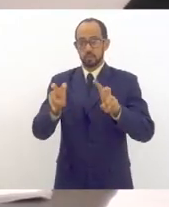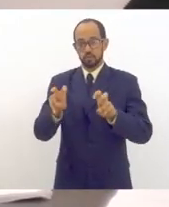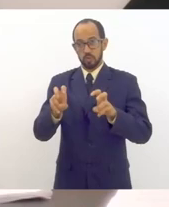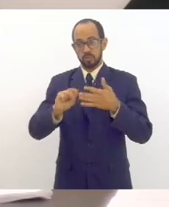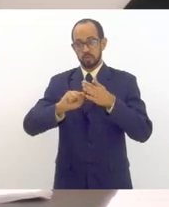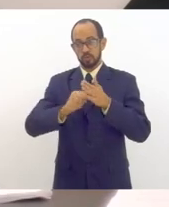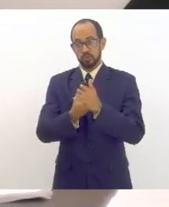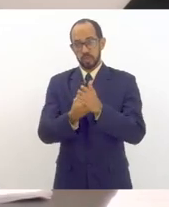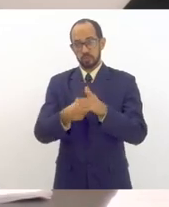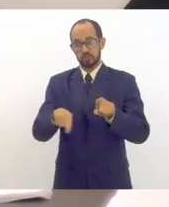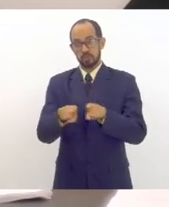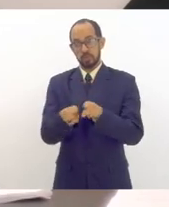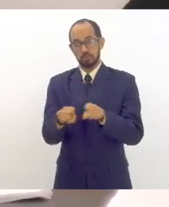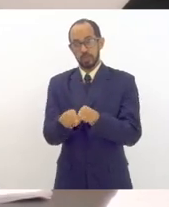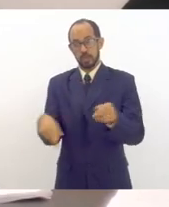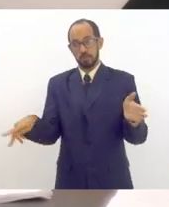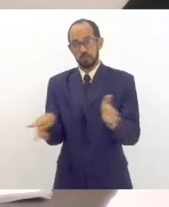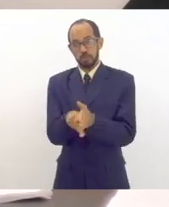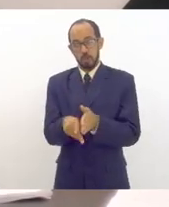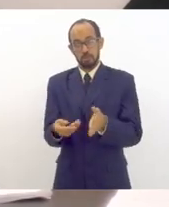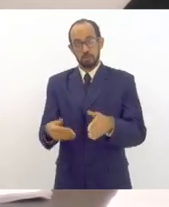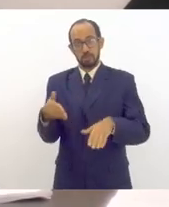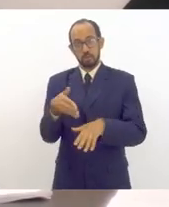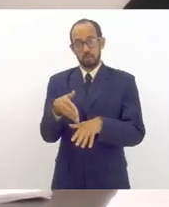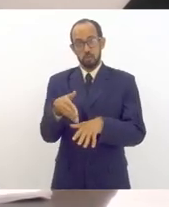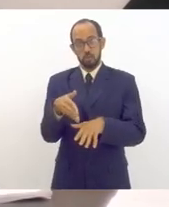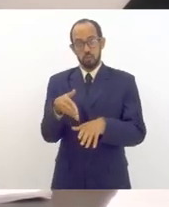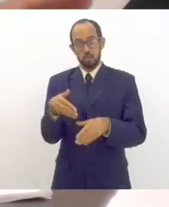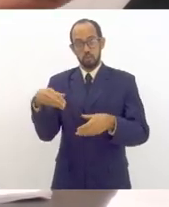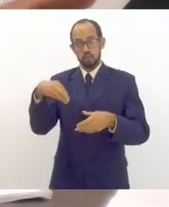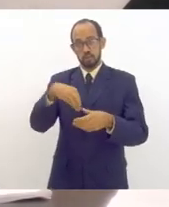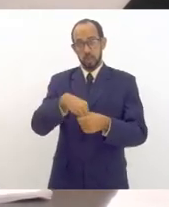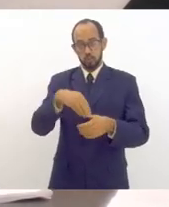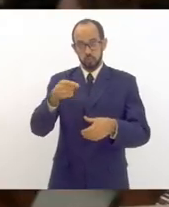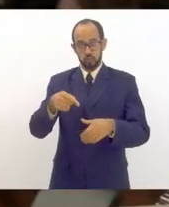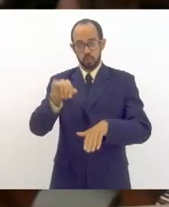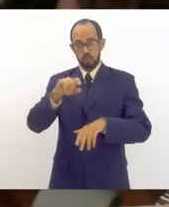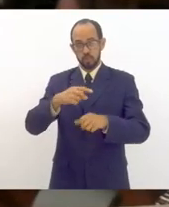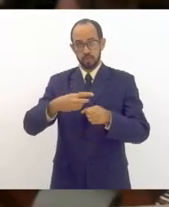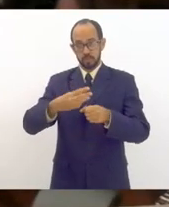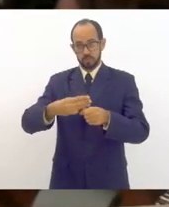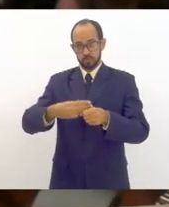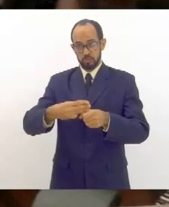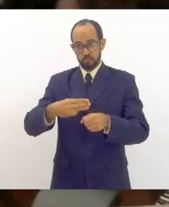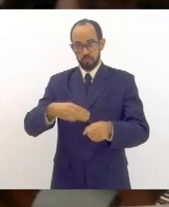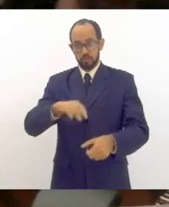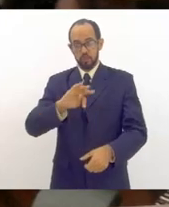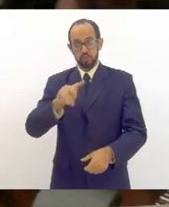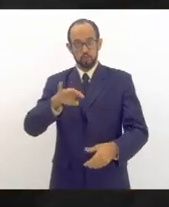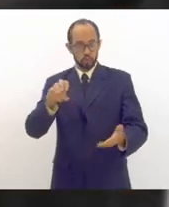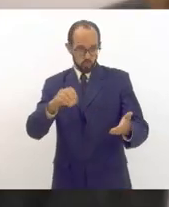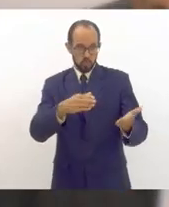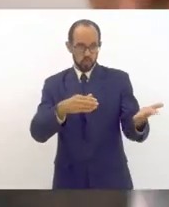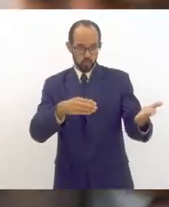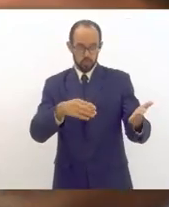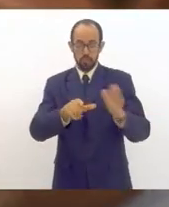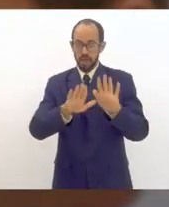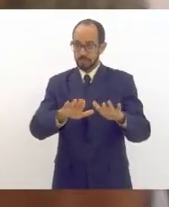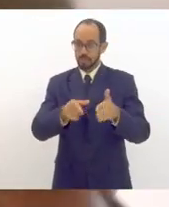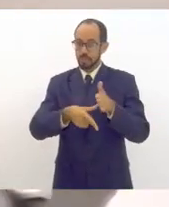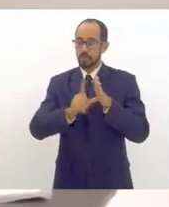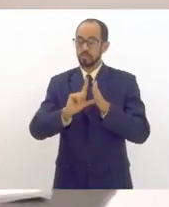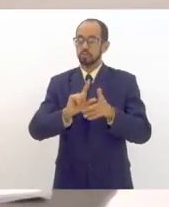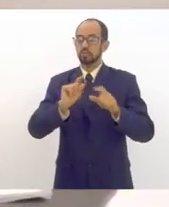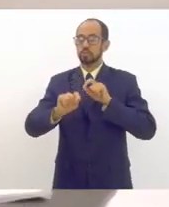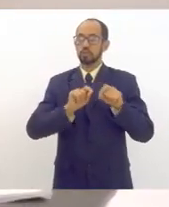relação à própria inclusão do município na questão do Fundeb, em relação à LOA. Com a palavra, deputado Chico, antes, porém, precisa que